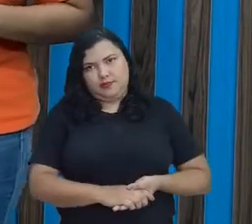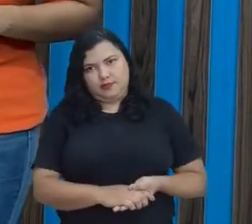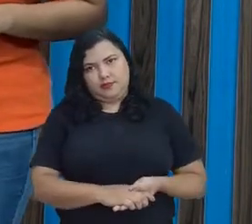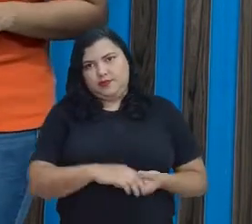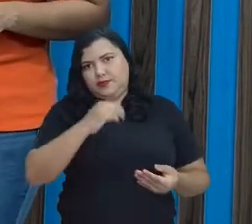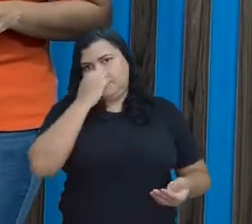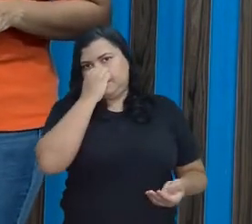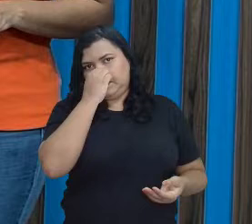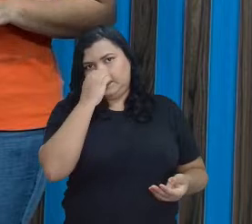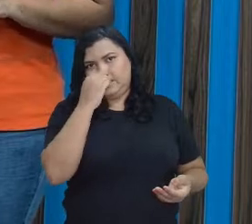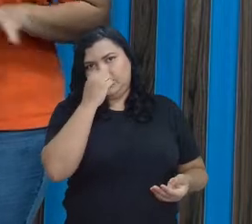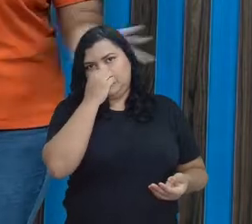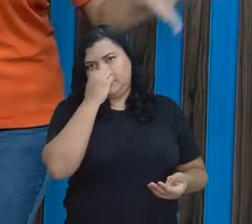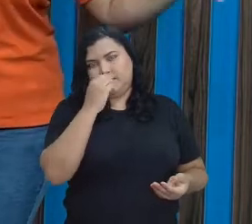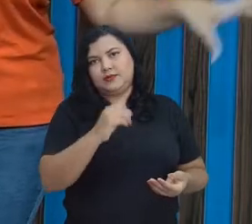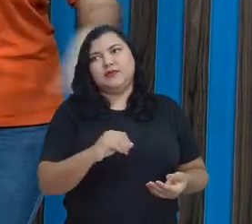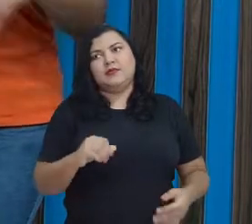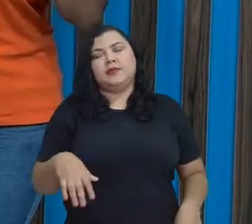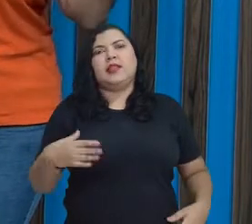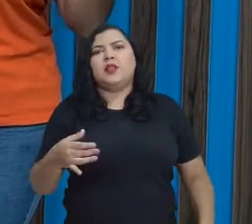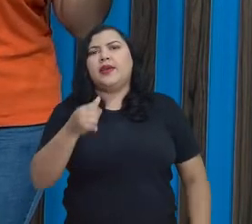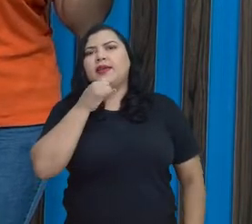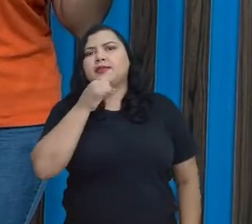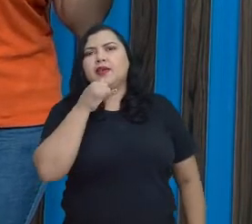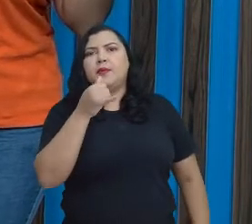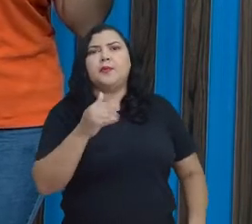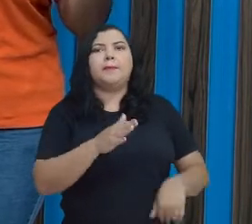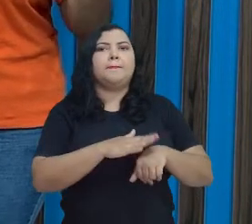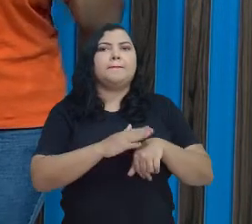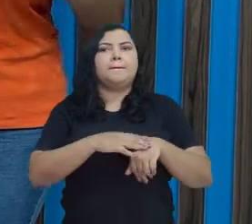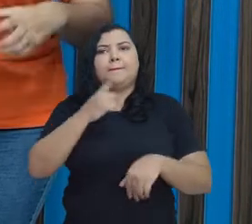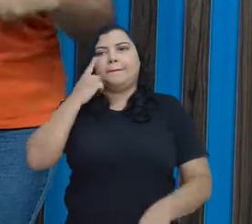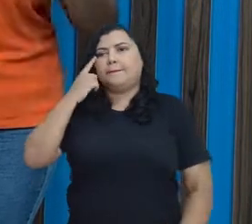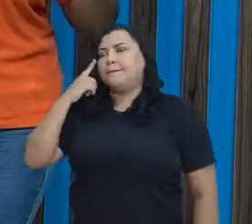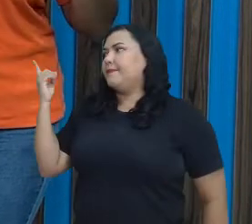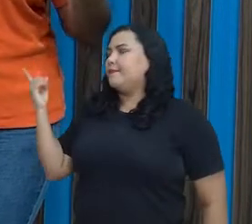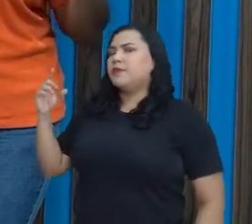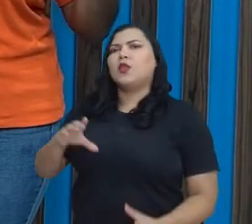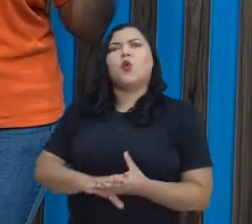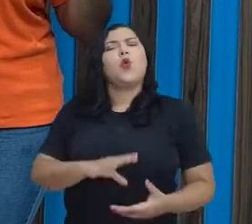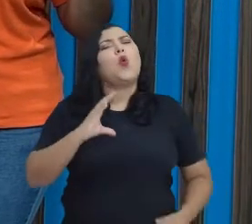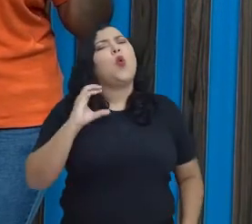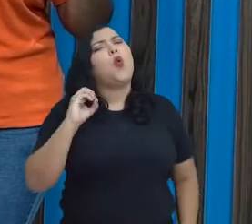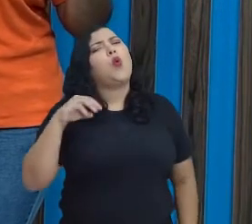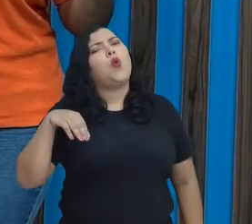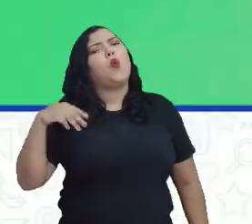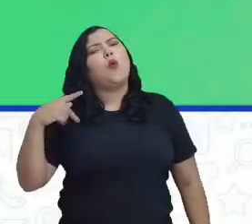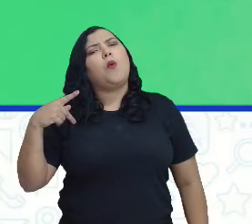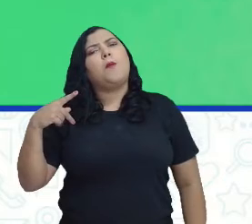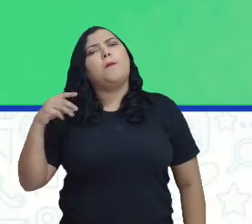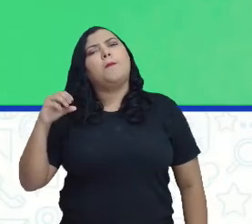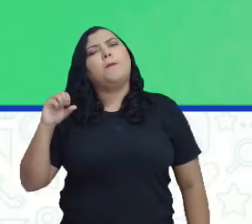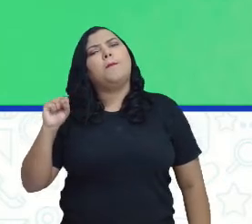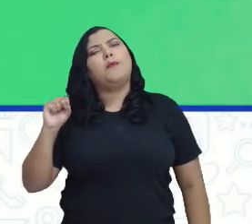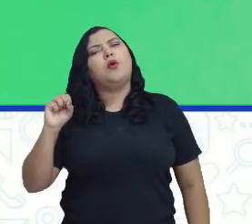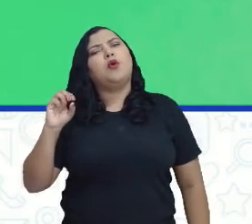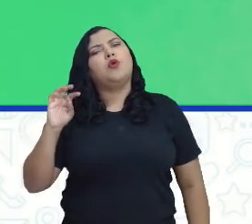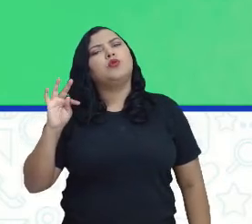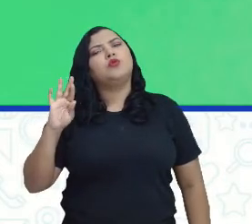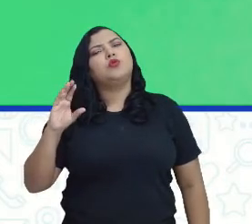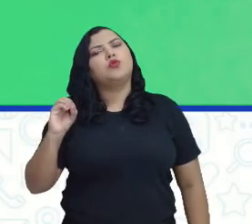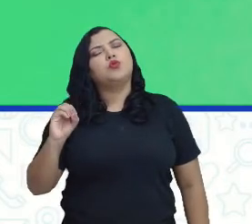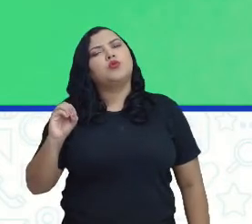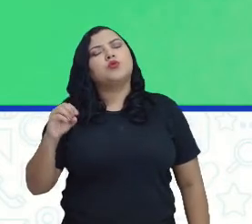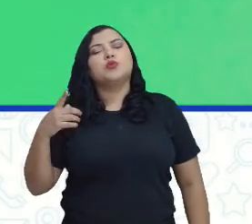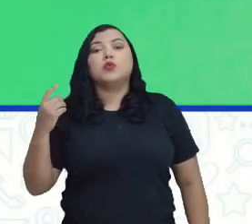é livros. Quando eu digo que eu tenho um sujeito composto, eu não vou ter só um núcleo, eu vou